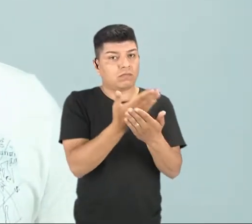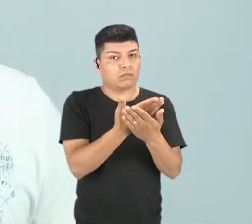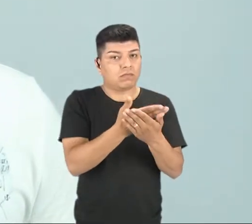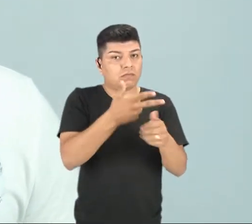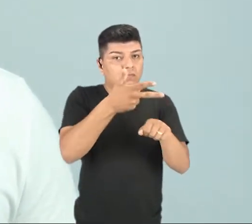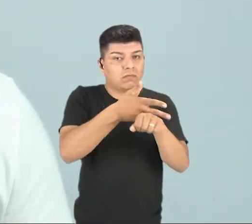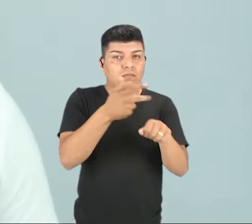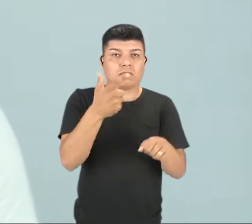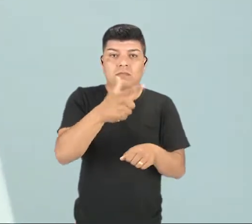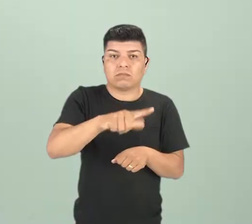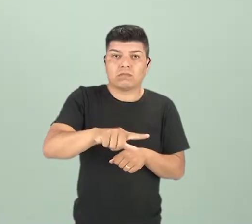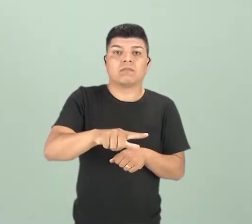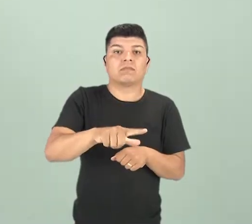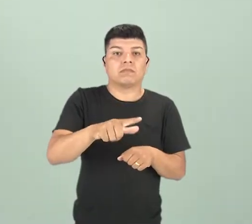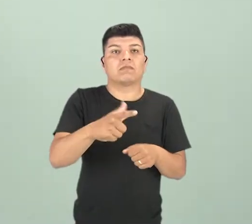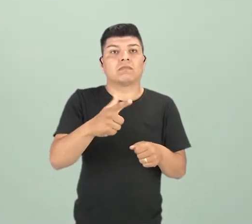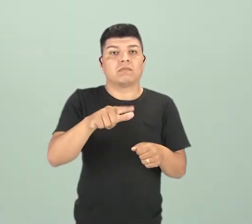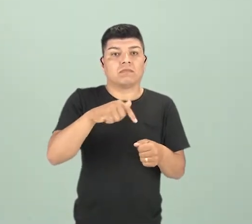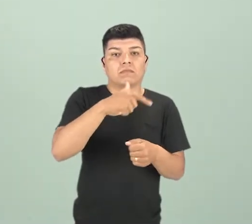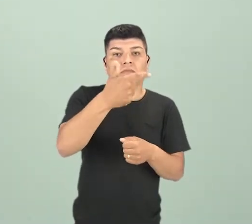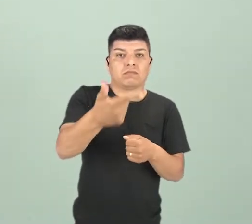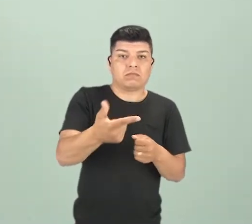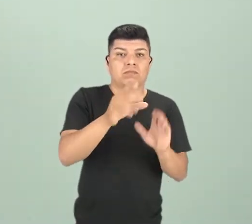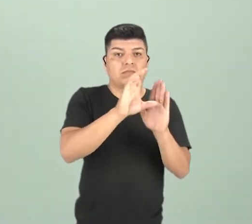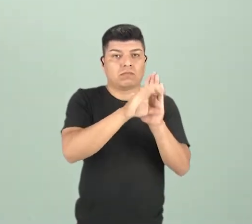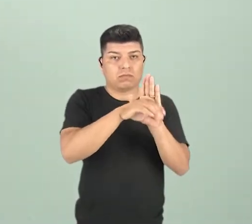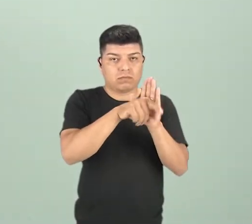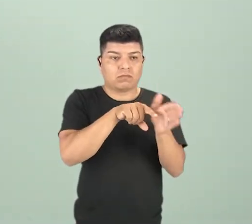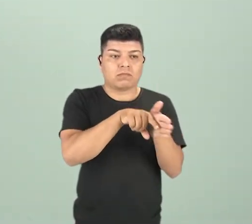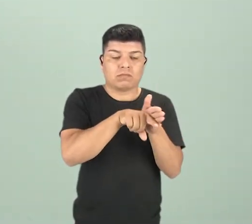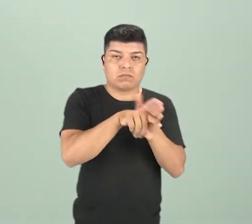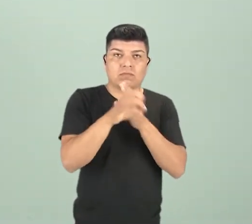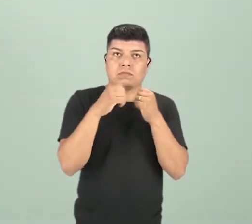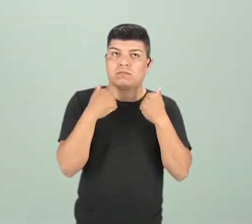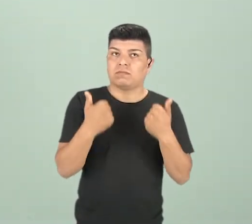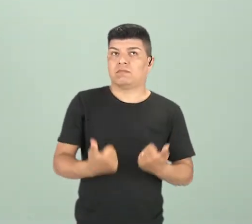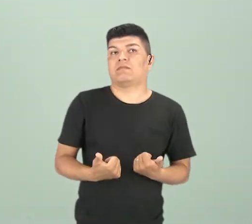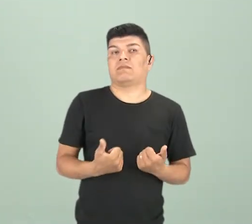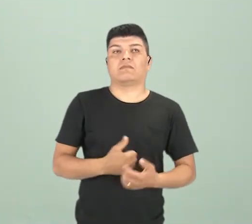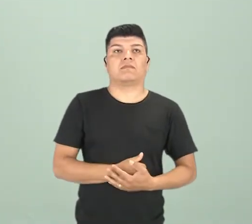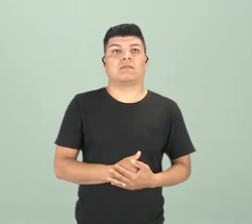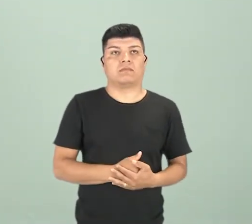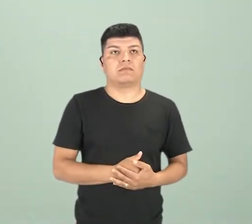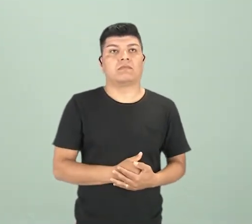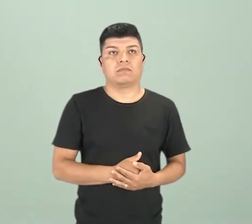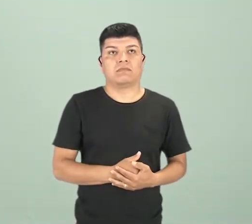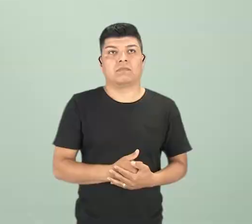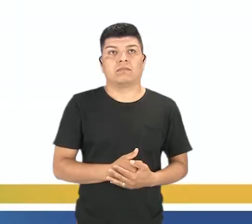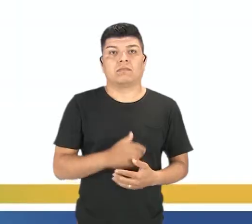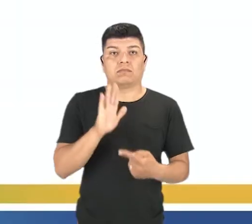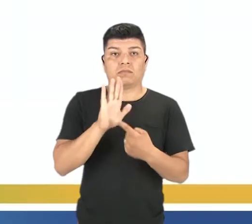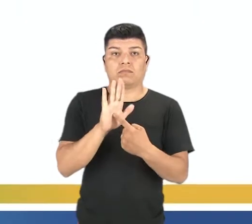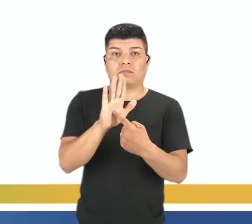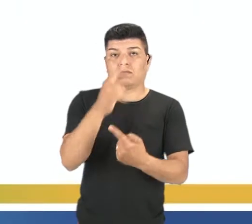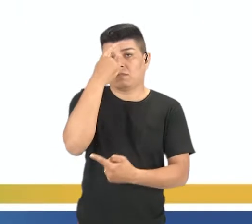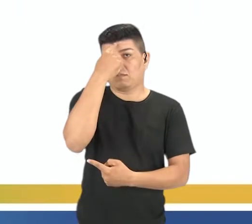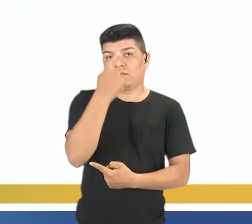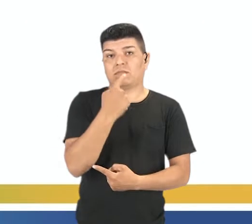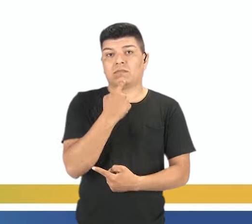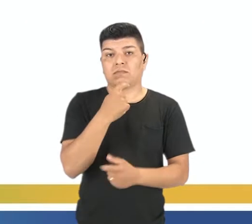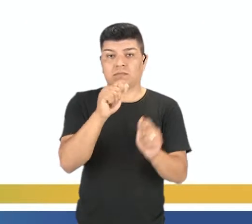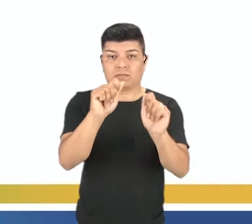você também pode acessar outros conteúdos para poder revisar, tudo bem? Eu quero deixar essa primeira imagem, ela é